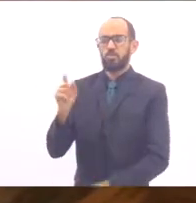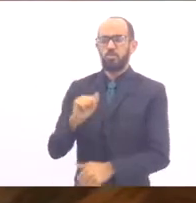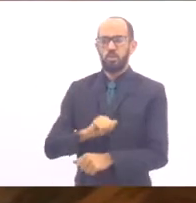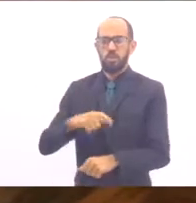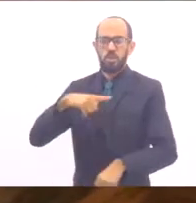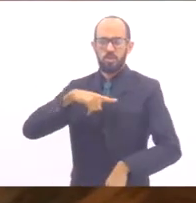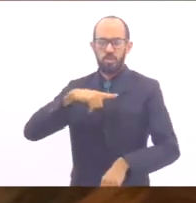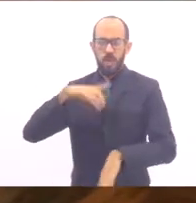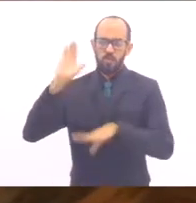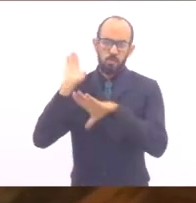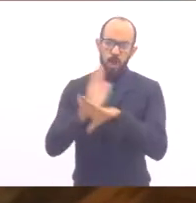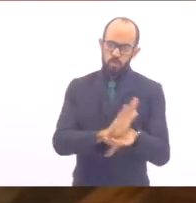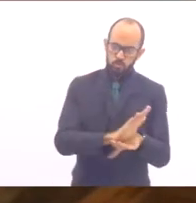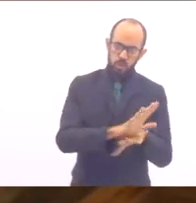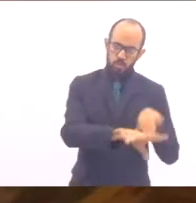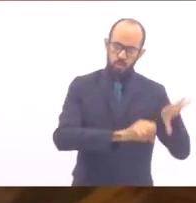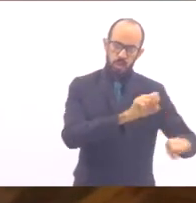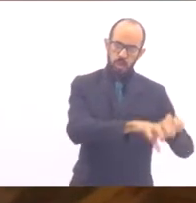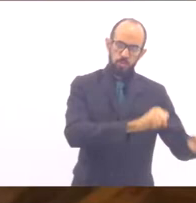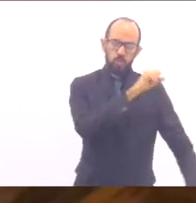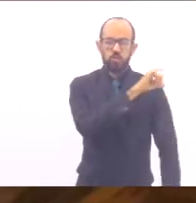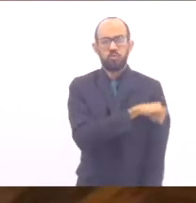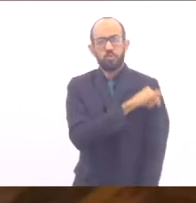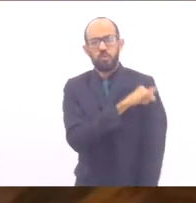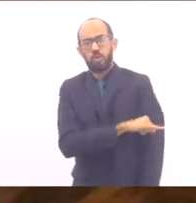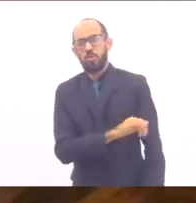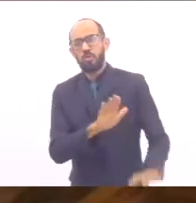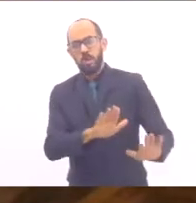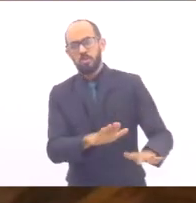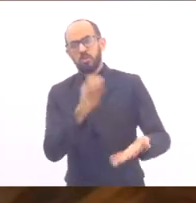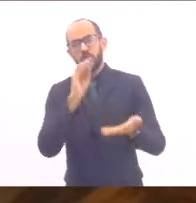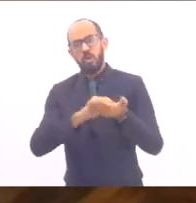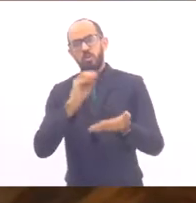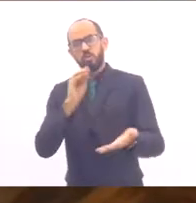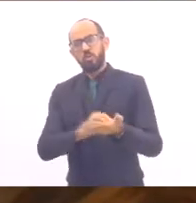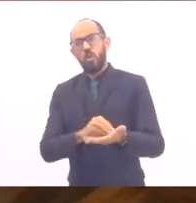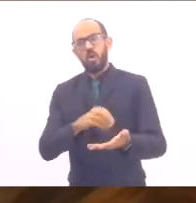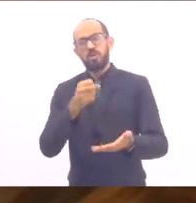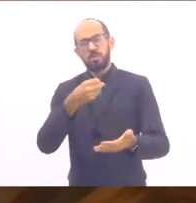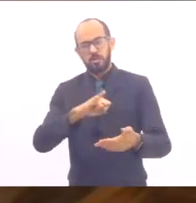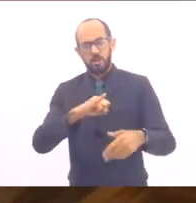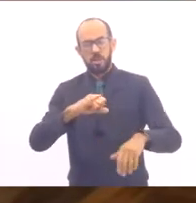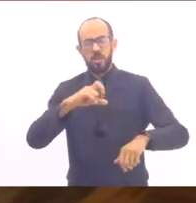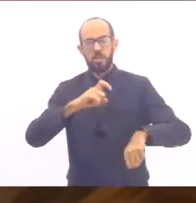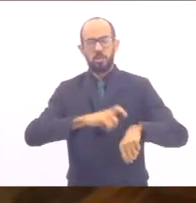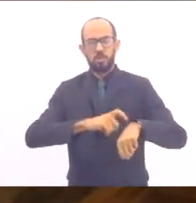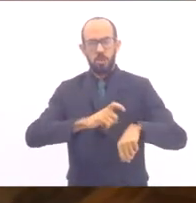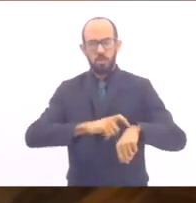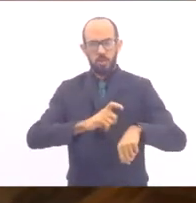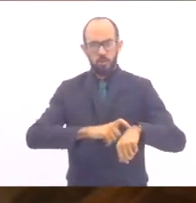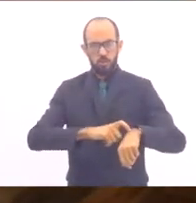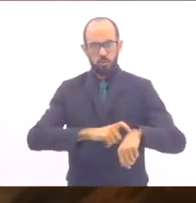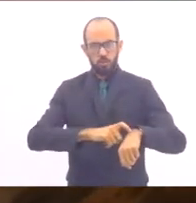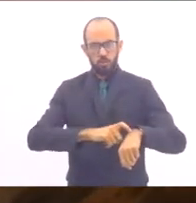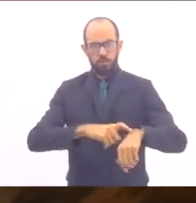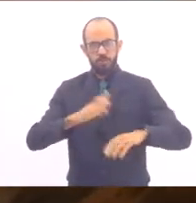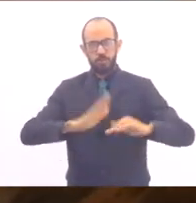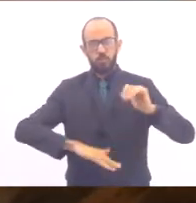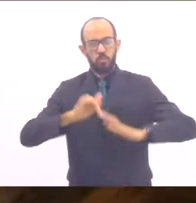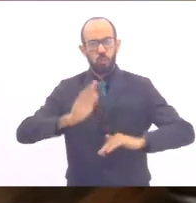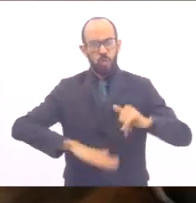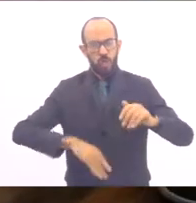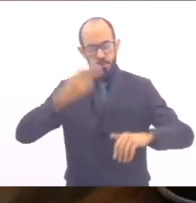para os catadores do Rio de Janeiro. O que faltou, às vezes, é se, em algum momento, algum catador,